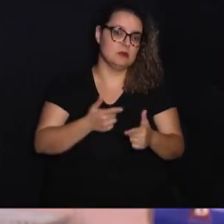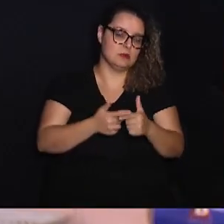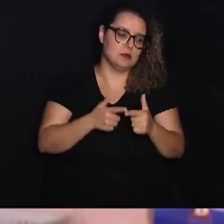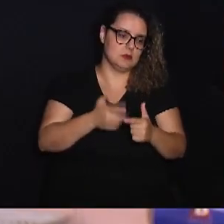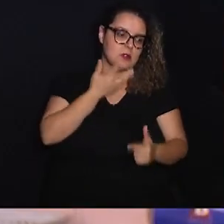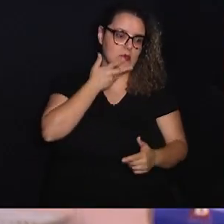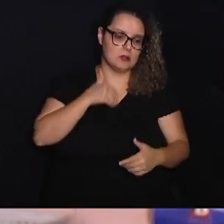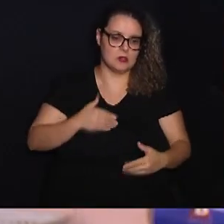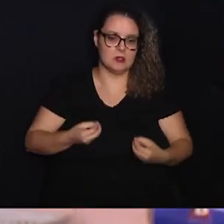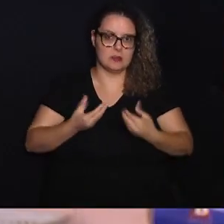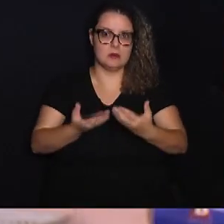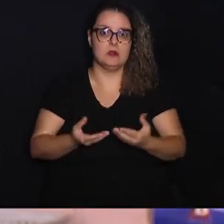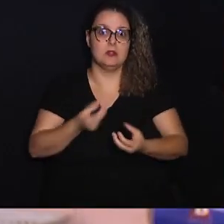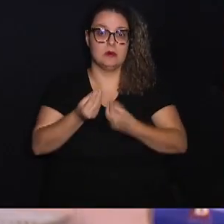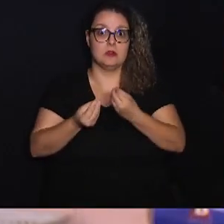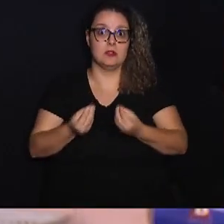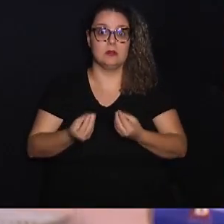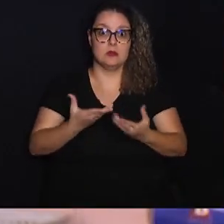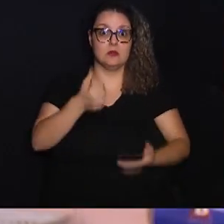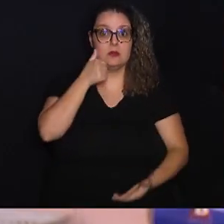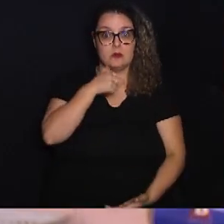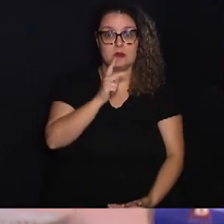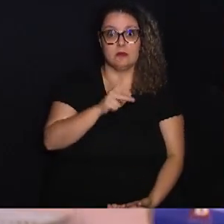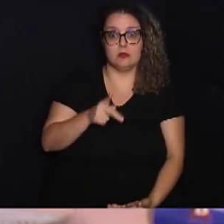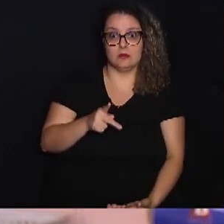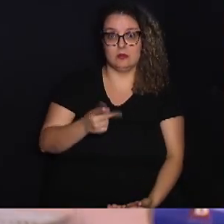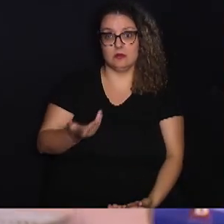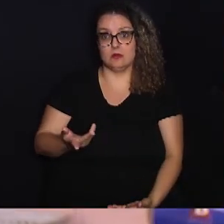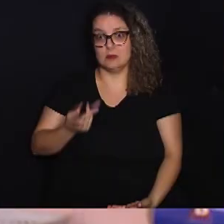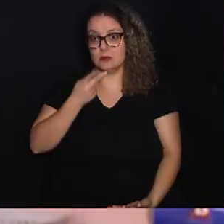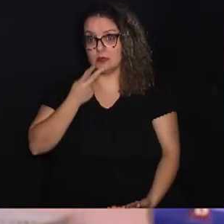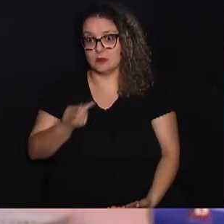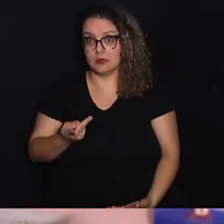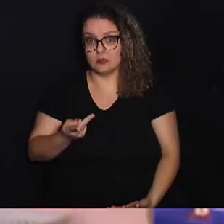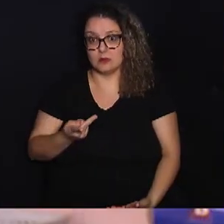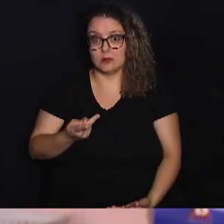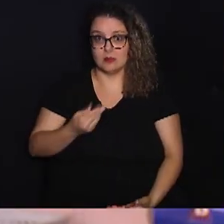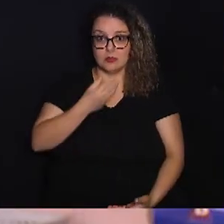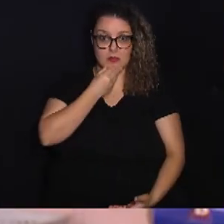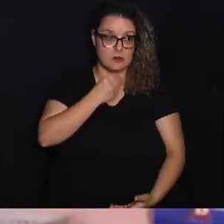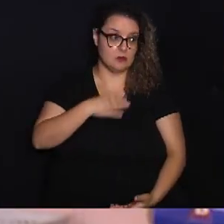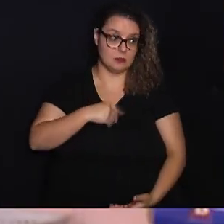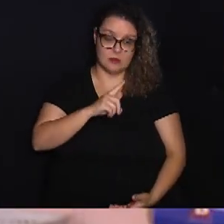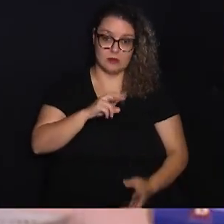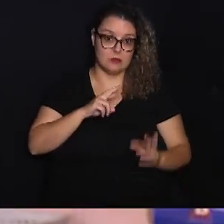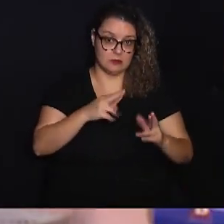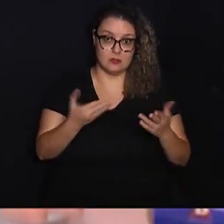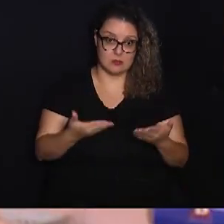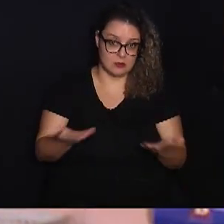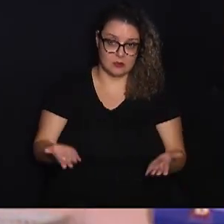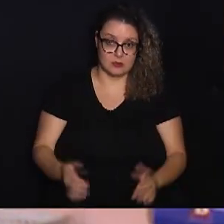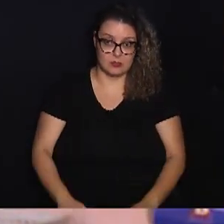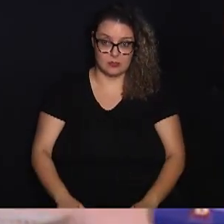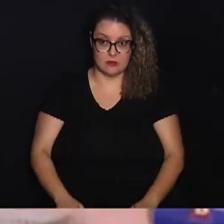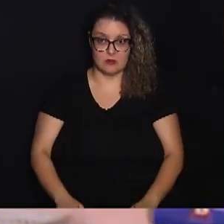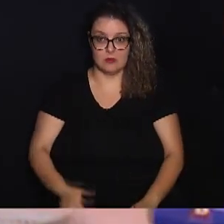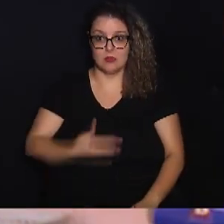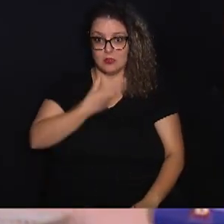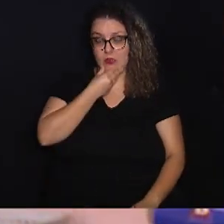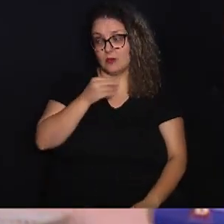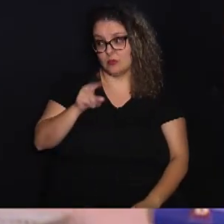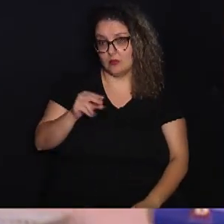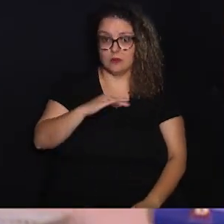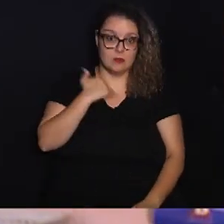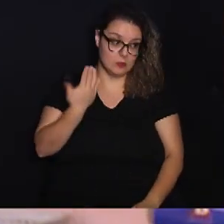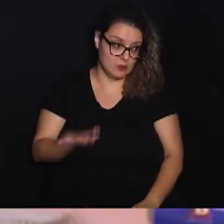como é que eu levo para a professora? Eu trago, olha, meu filho não dormiu bem hoje. Olha, né? Faleceu o avô.